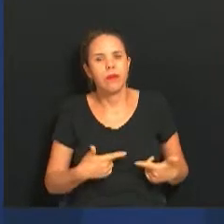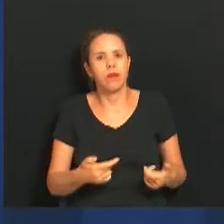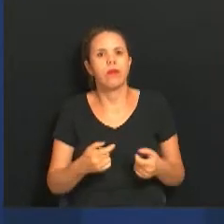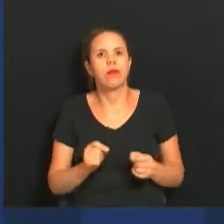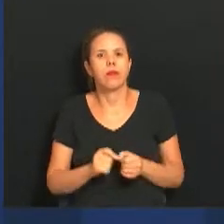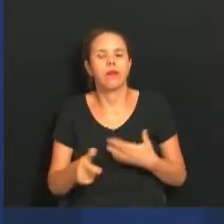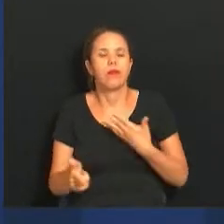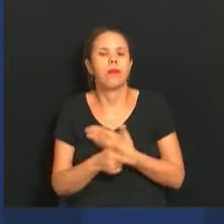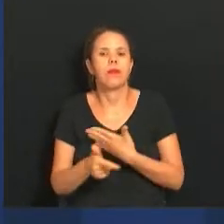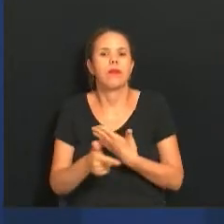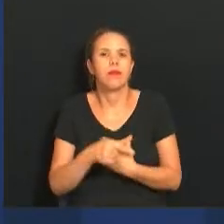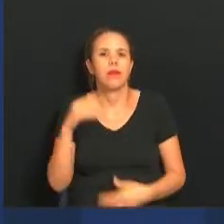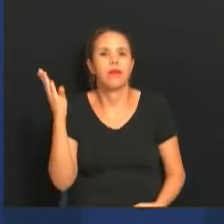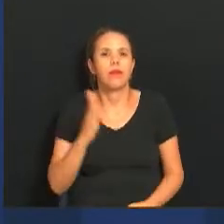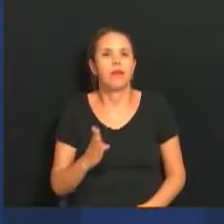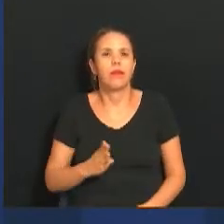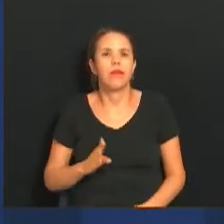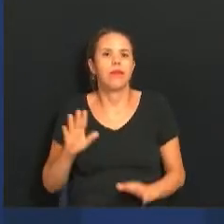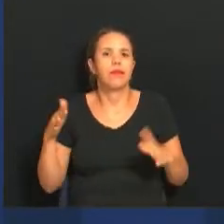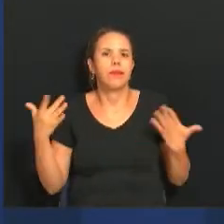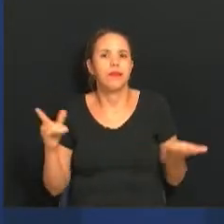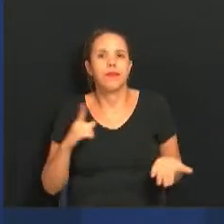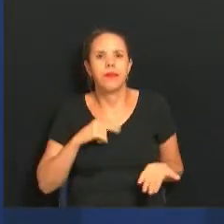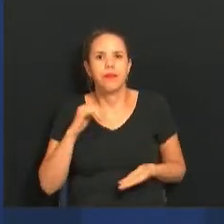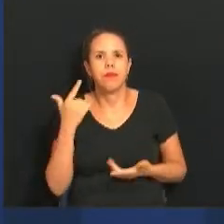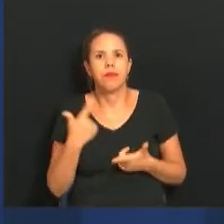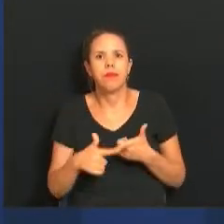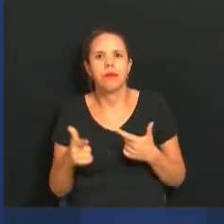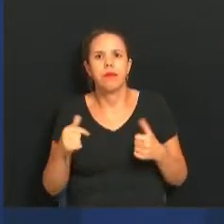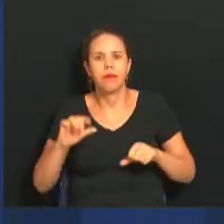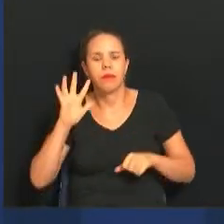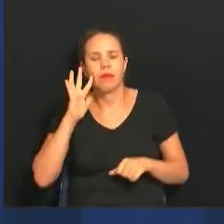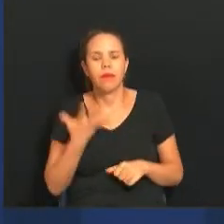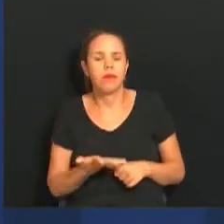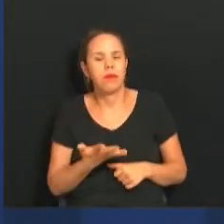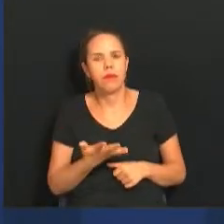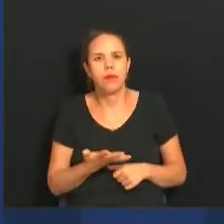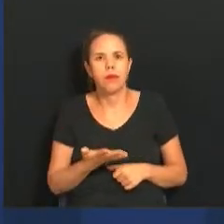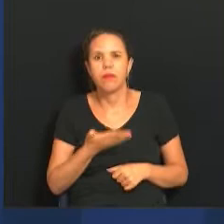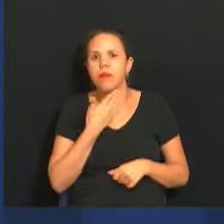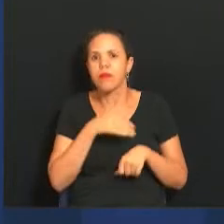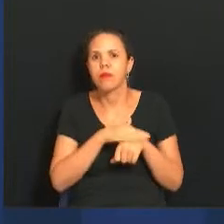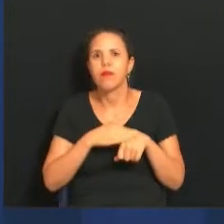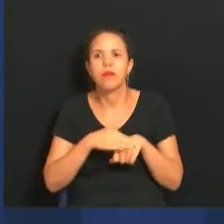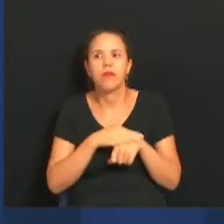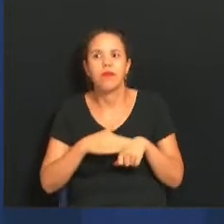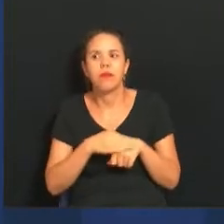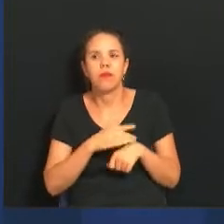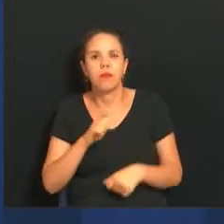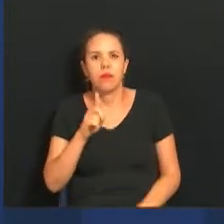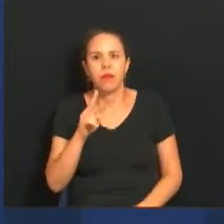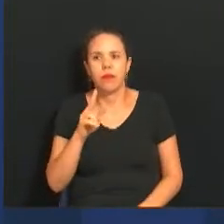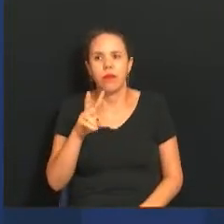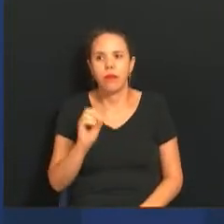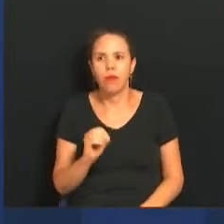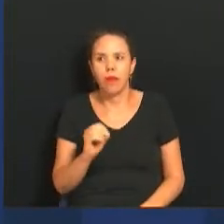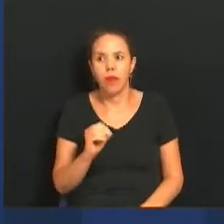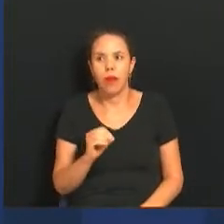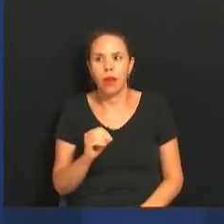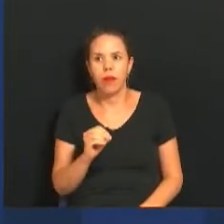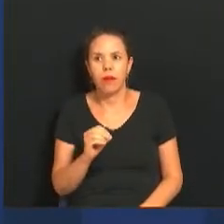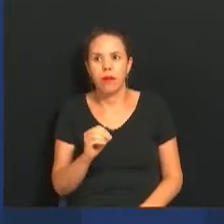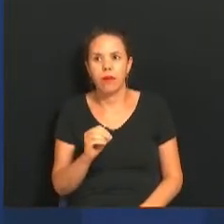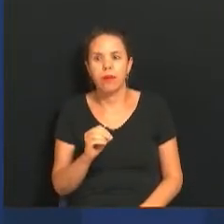papel do Brasil, será que teremos alguma consequência? Eu converso agora com o Gustavo Oliveira Teles